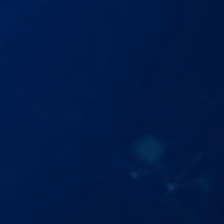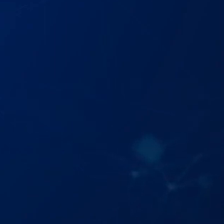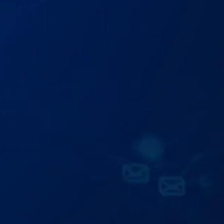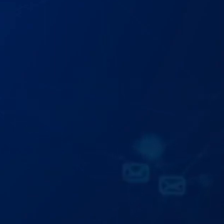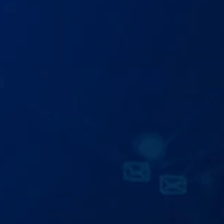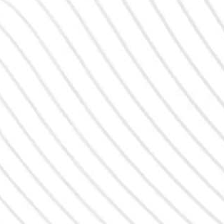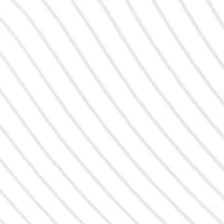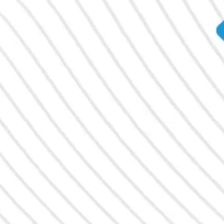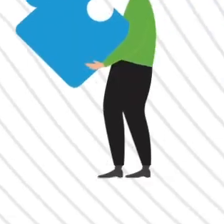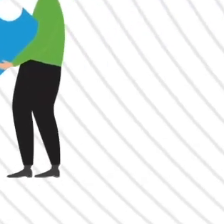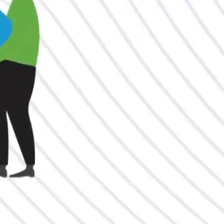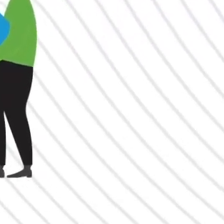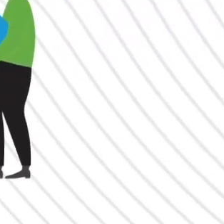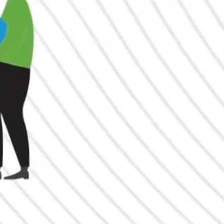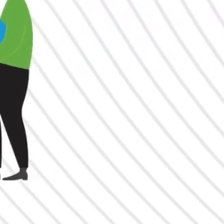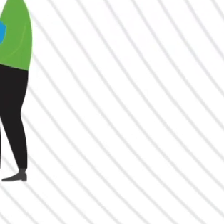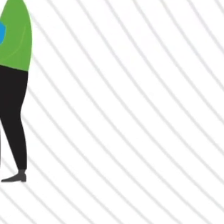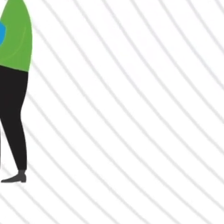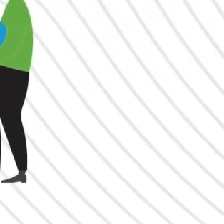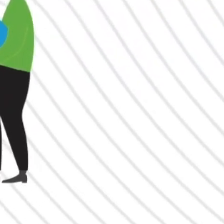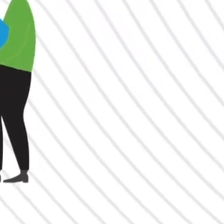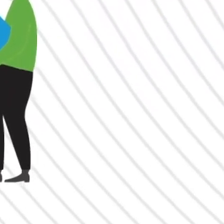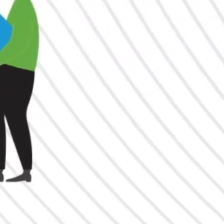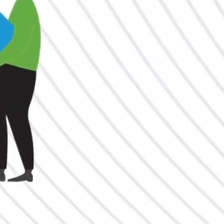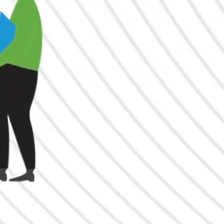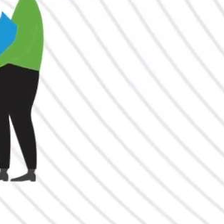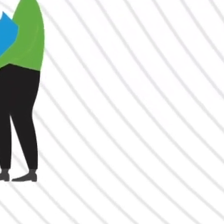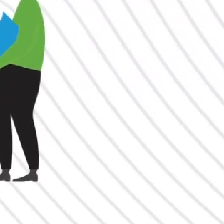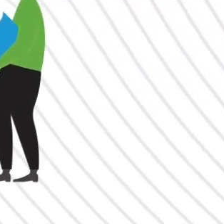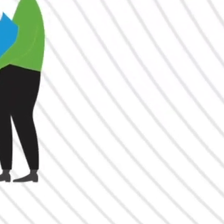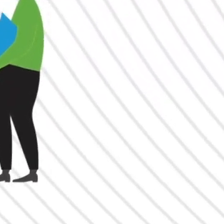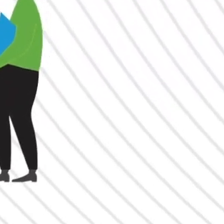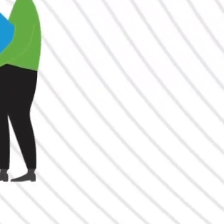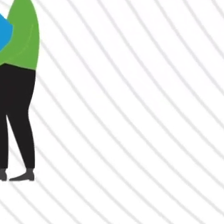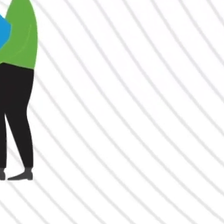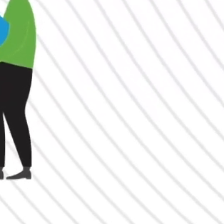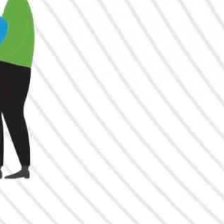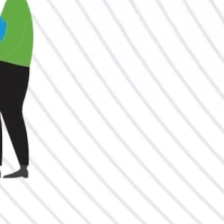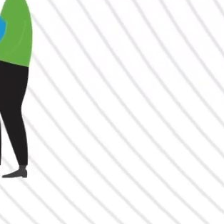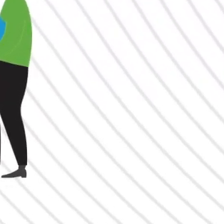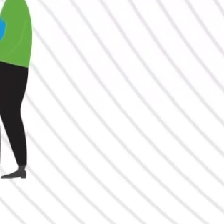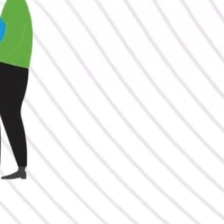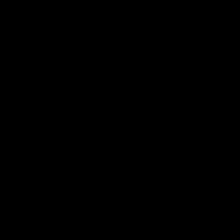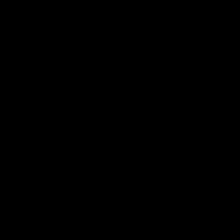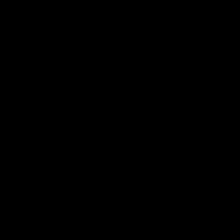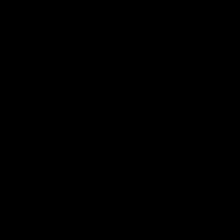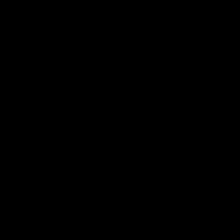Parceira da TV Educação, Caminho para o Saber.